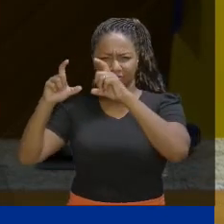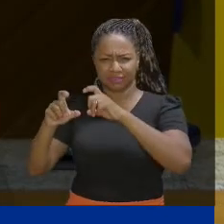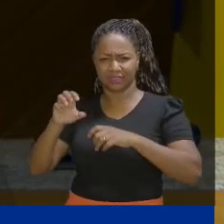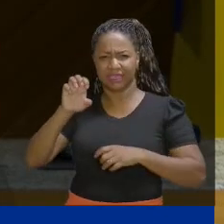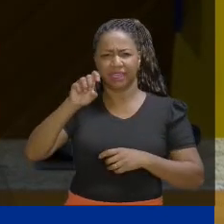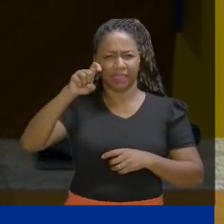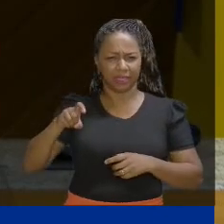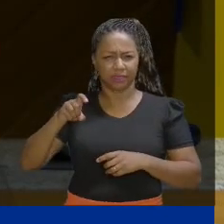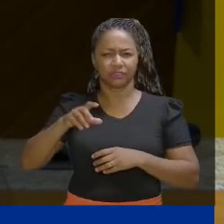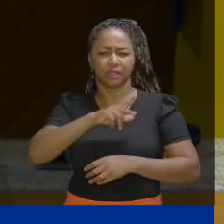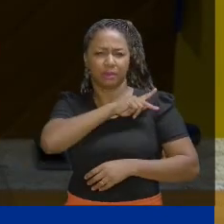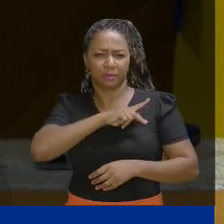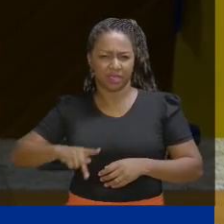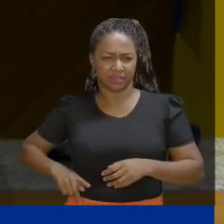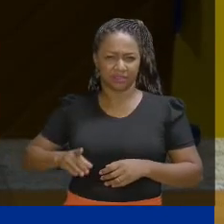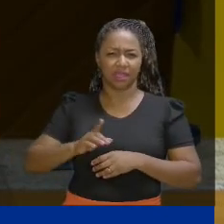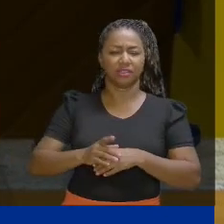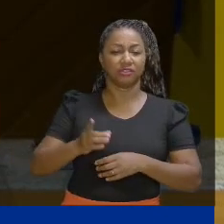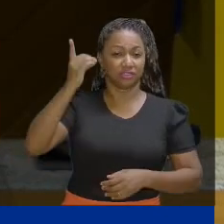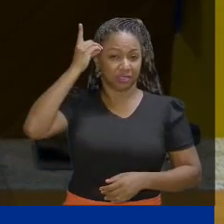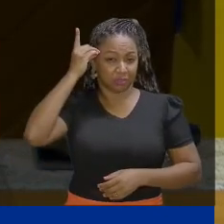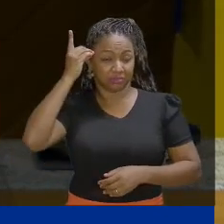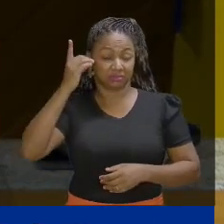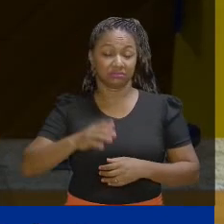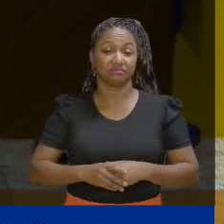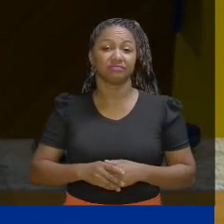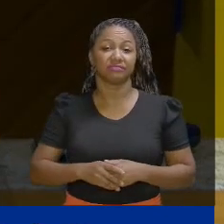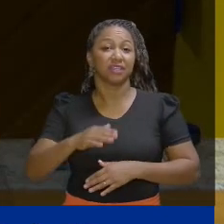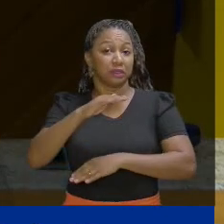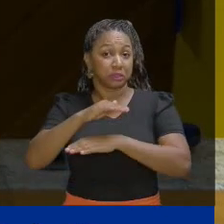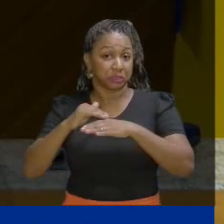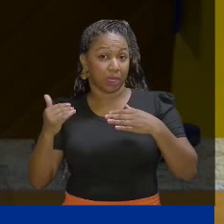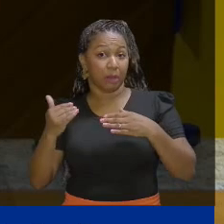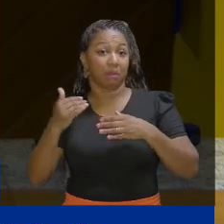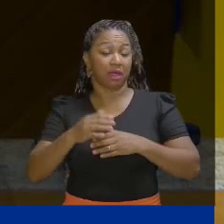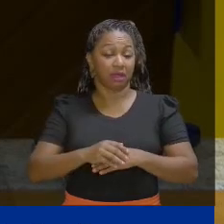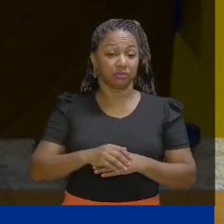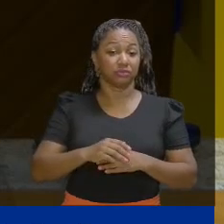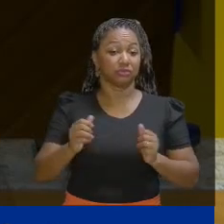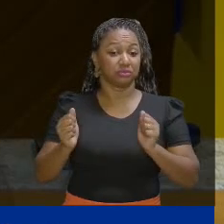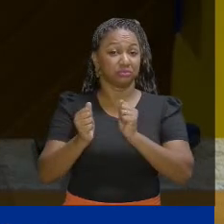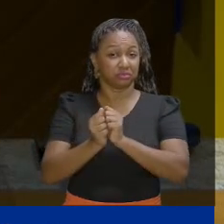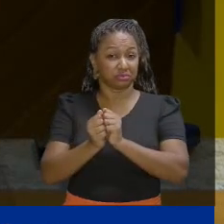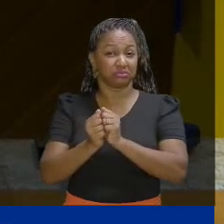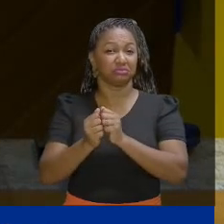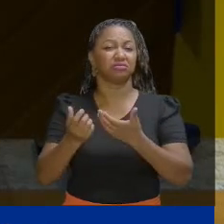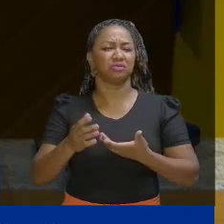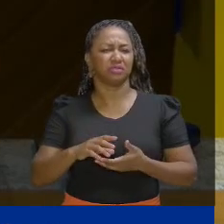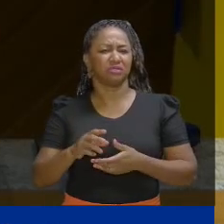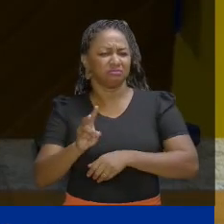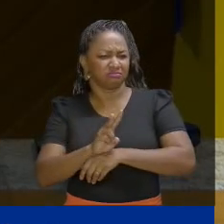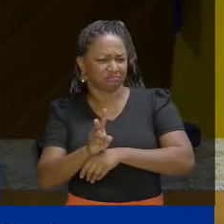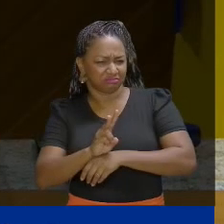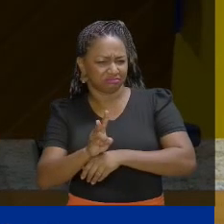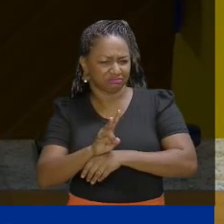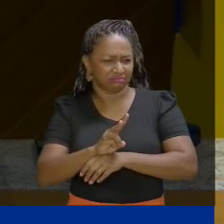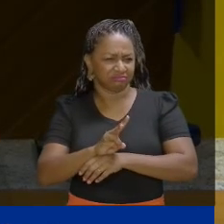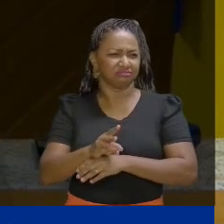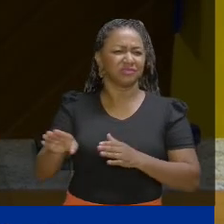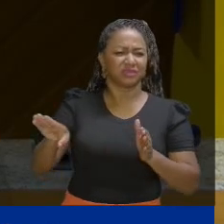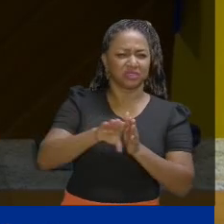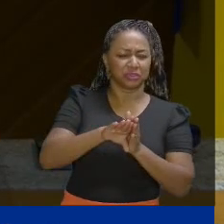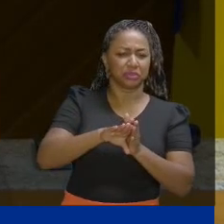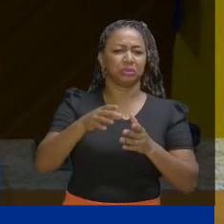dos ex-diretores, enfim. Quando nos chamaram, nós estávamos vindo numa diligência, todos nós, né? Chegou todo